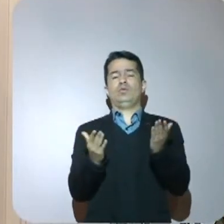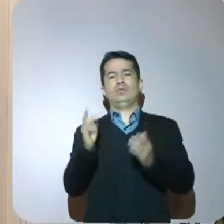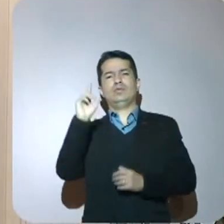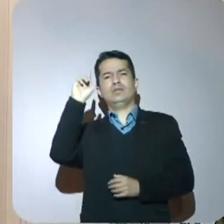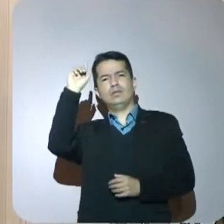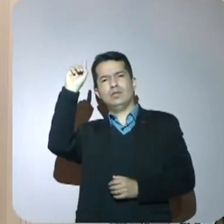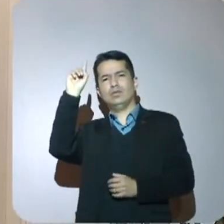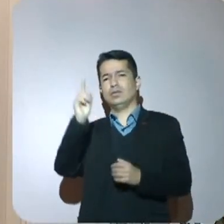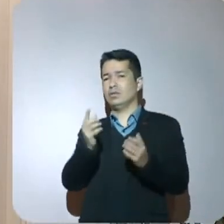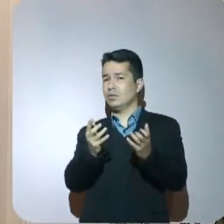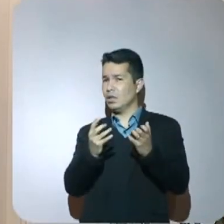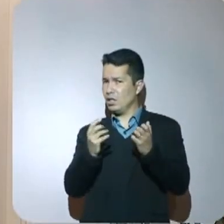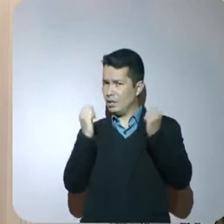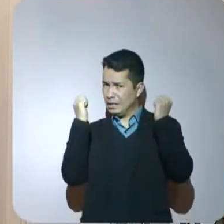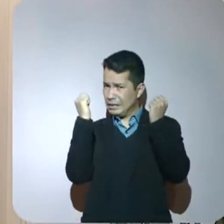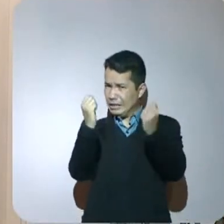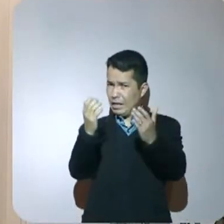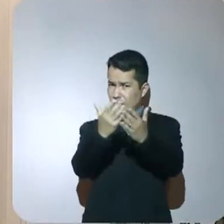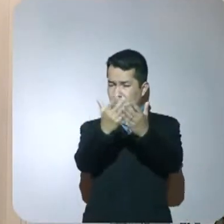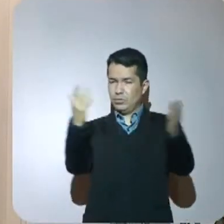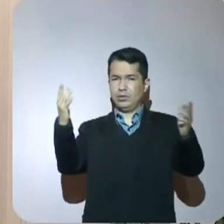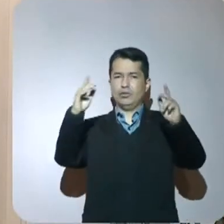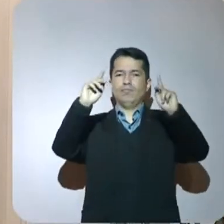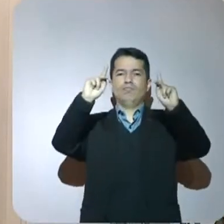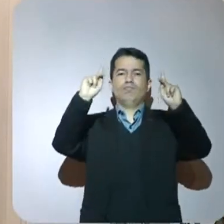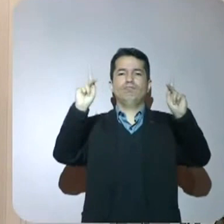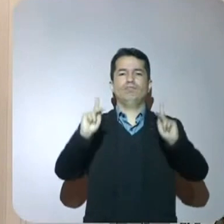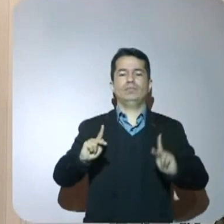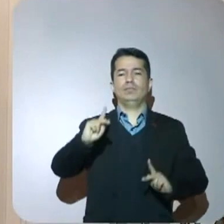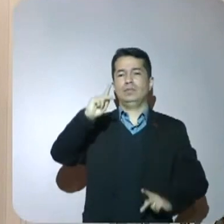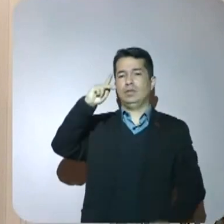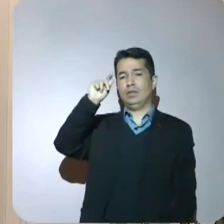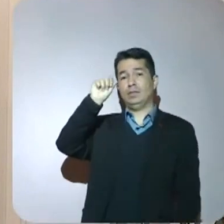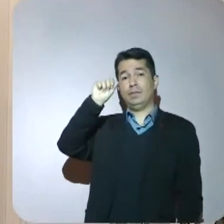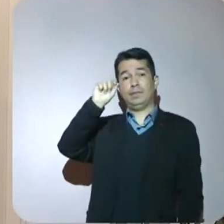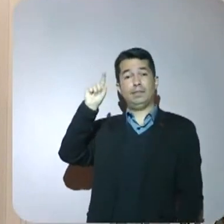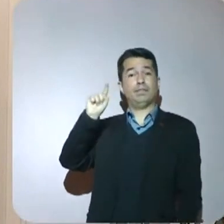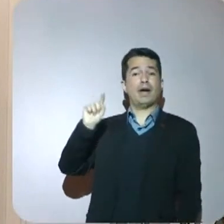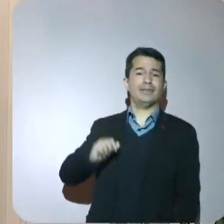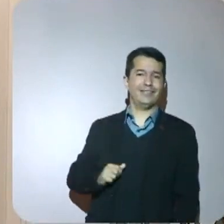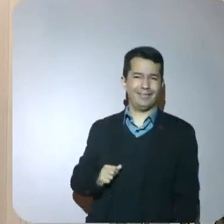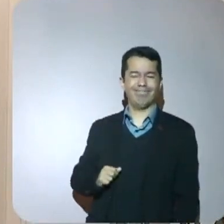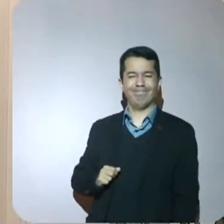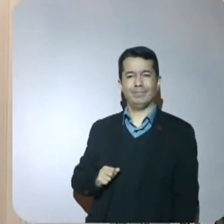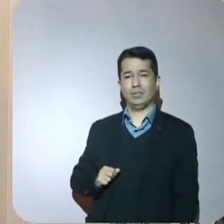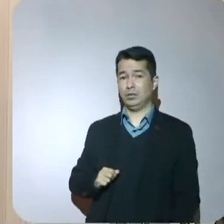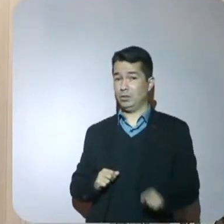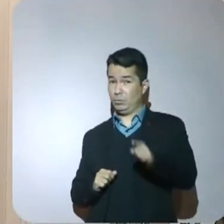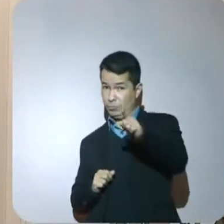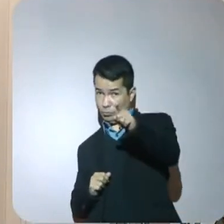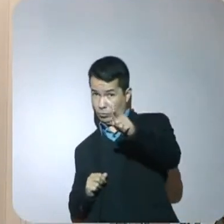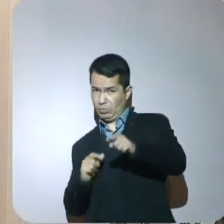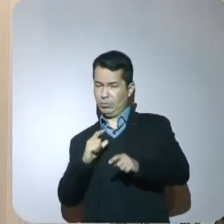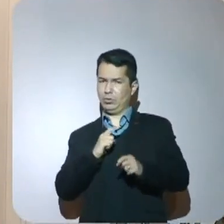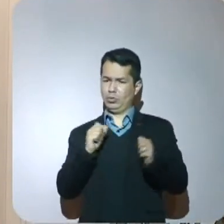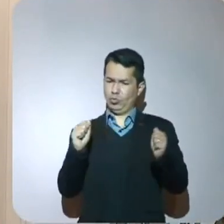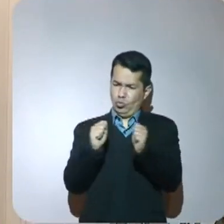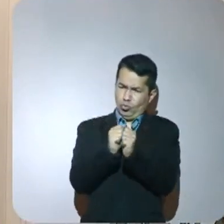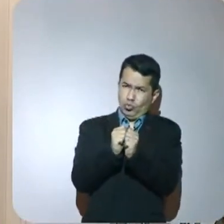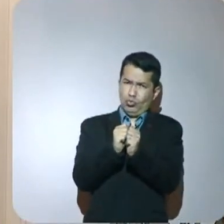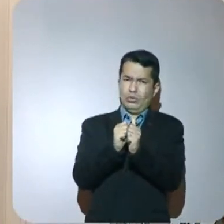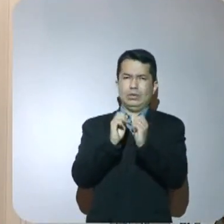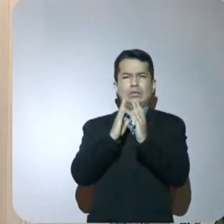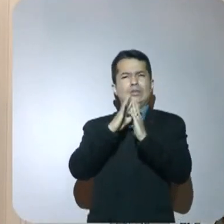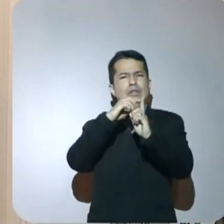a paz e que você se torne no meio da igreja um promotor da paz. O diabo é